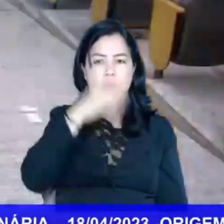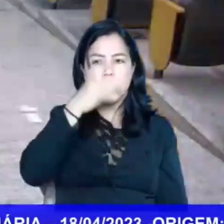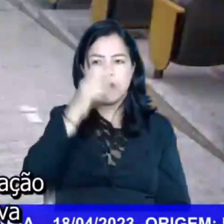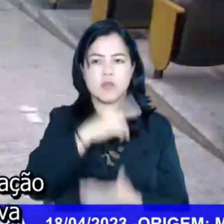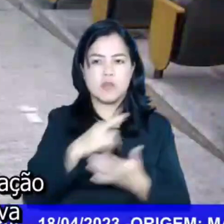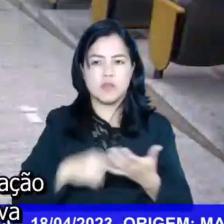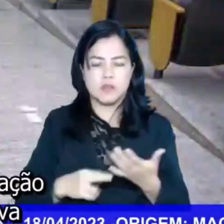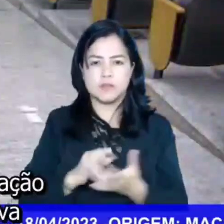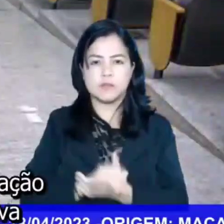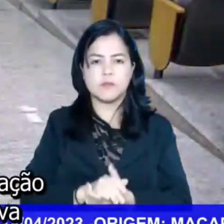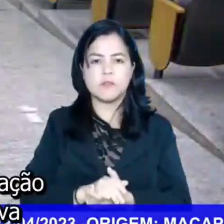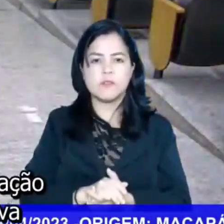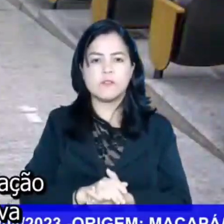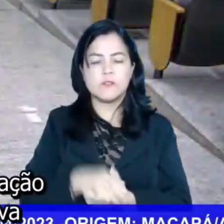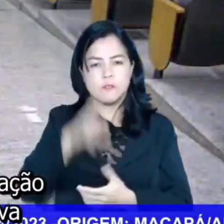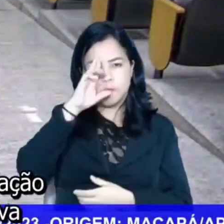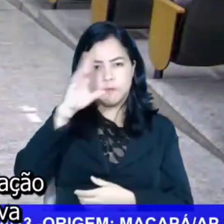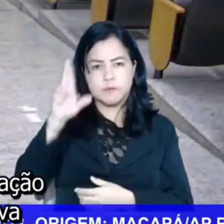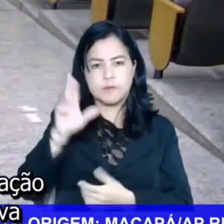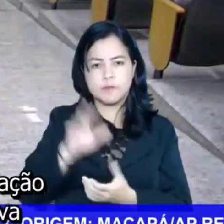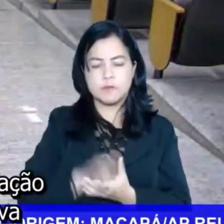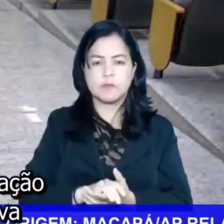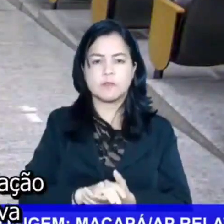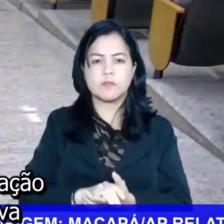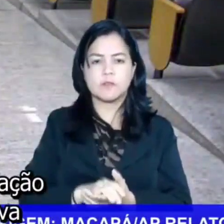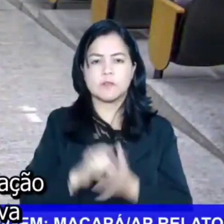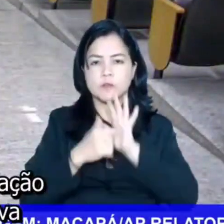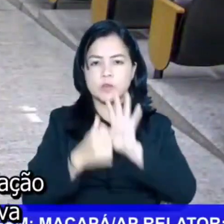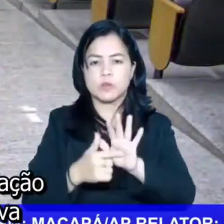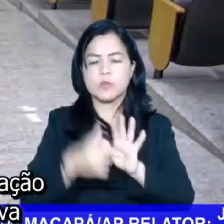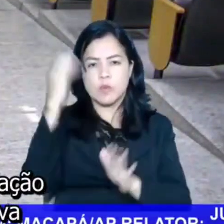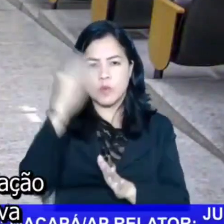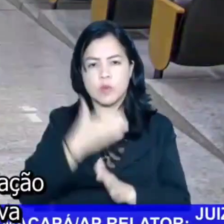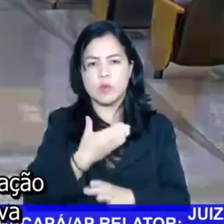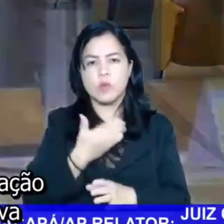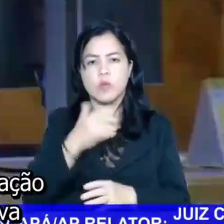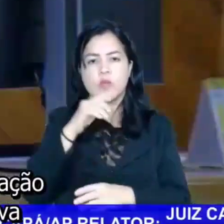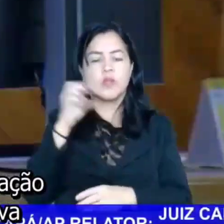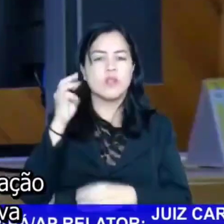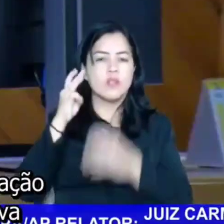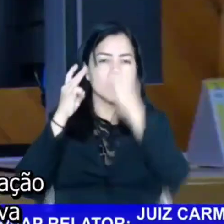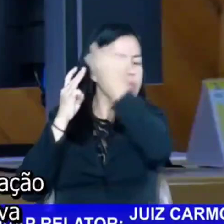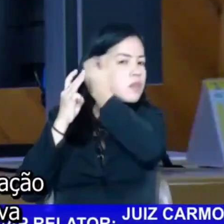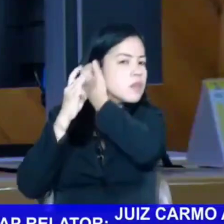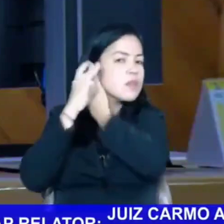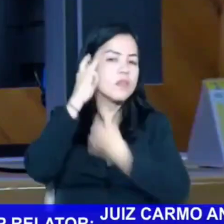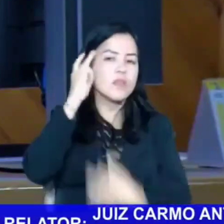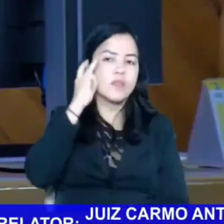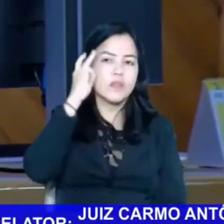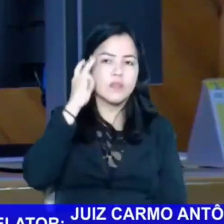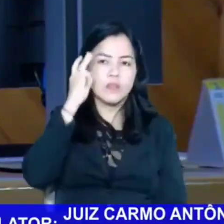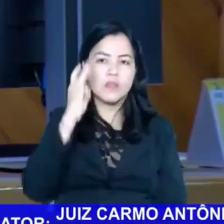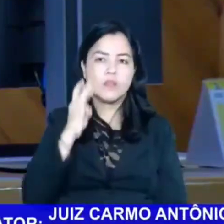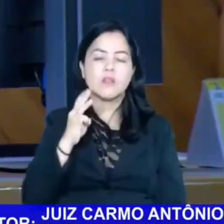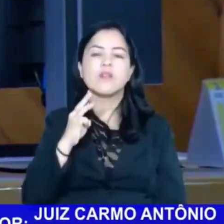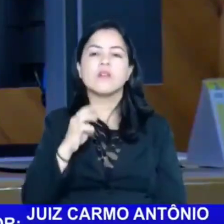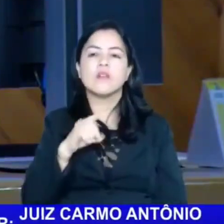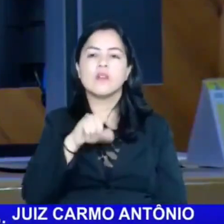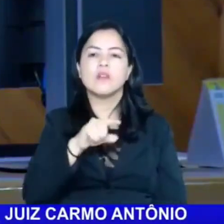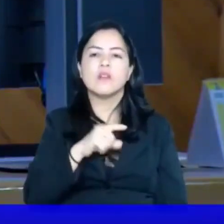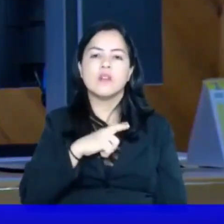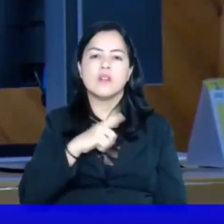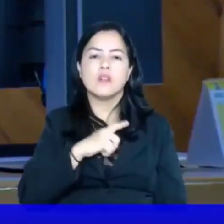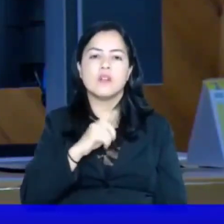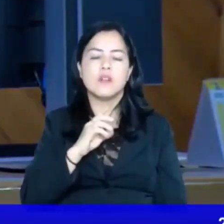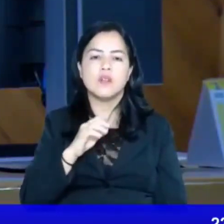palavra. Imagem ampla do plenário. Trata-se de embargo de declaração oposto por Antônio Valdez Góes da Silva. Foco, desembargador Carmo Antônio. Contra